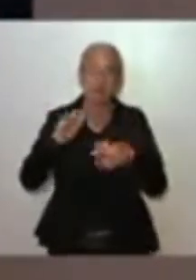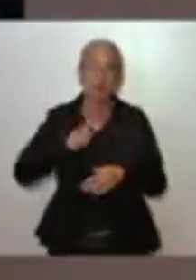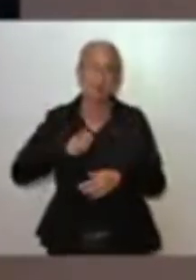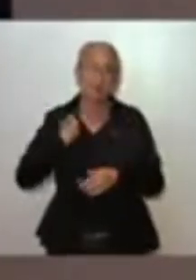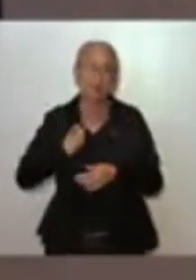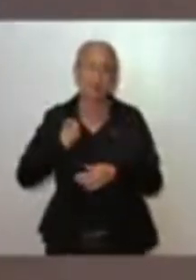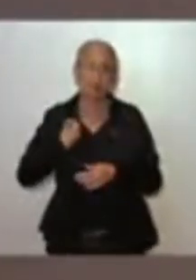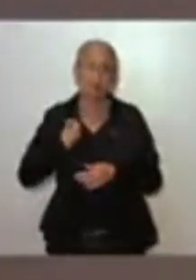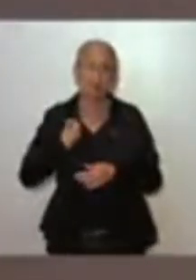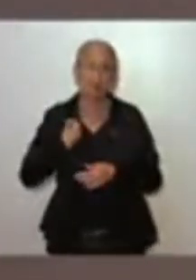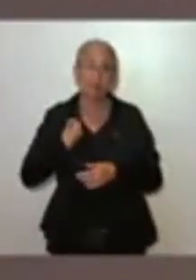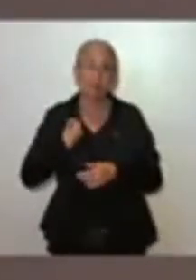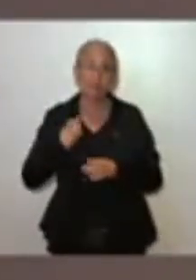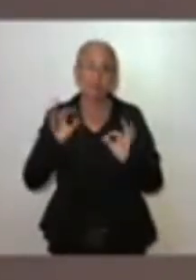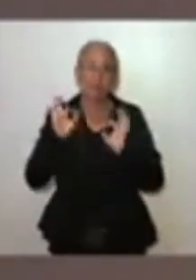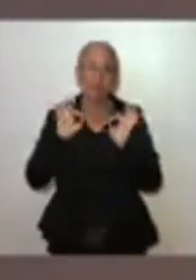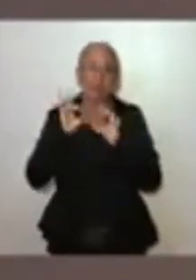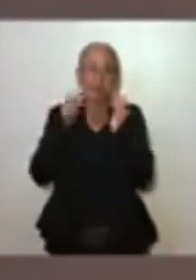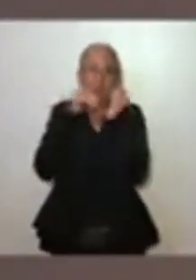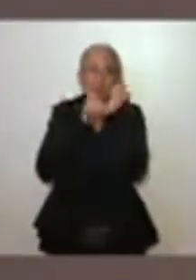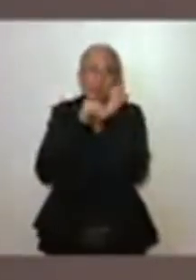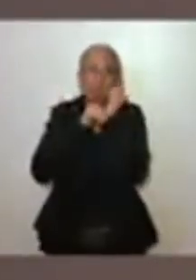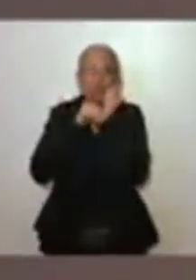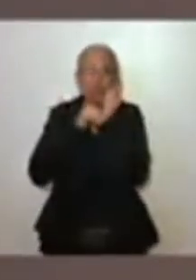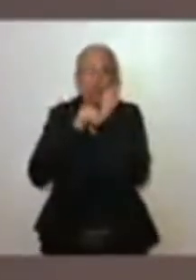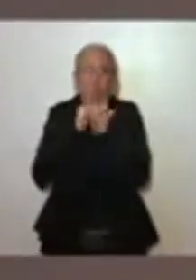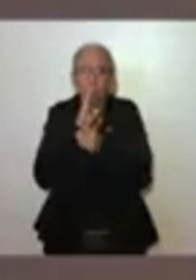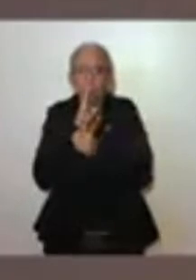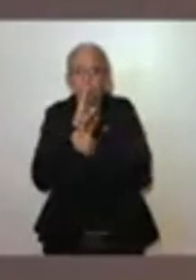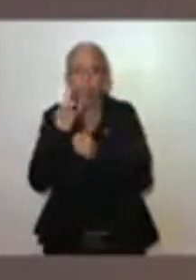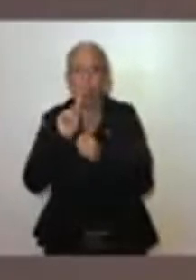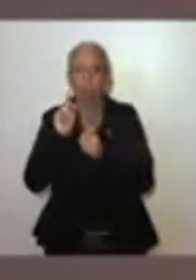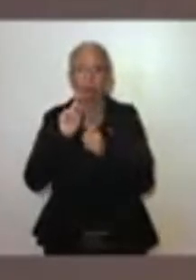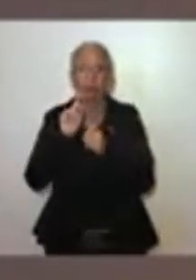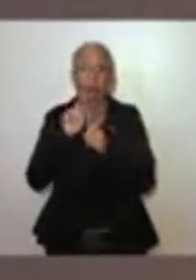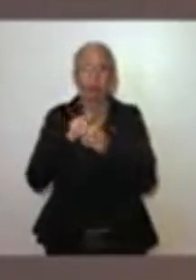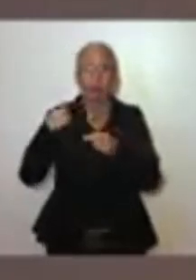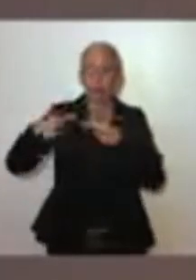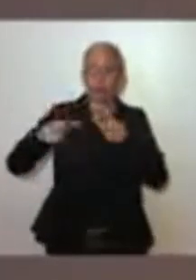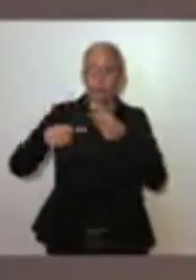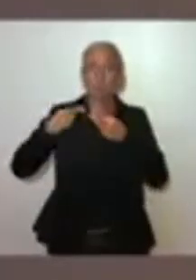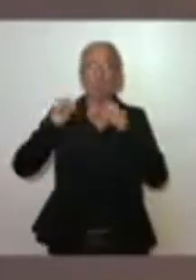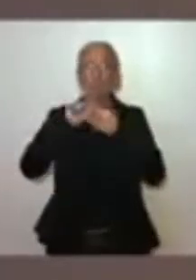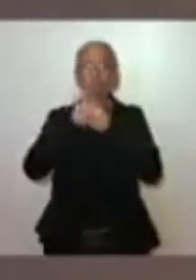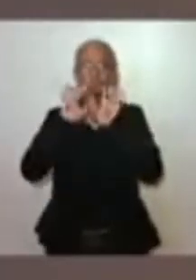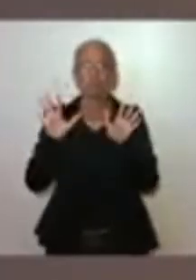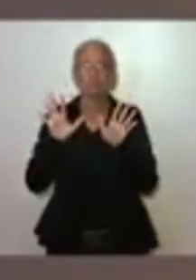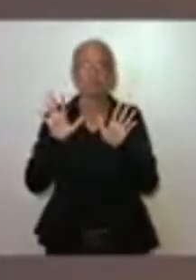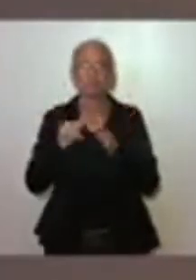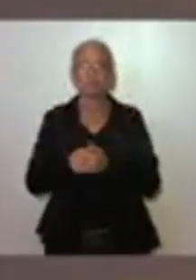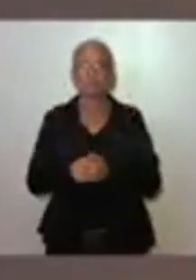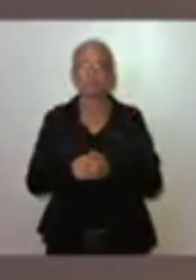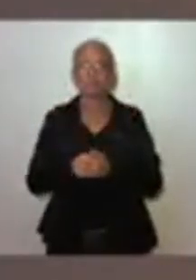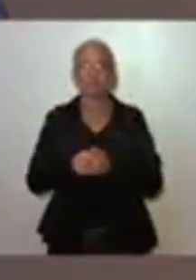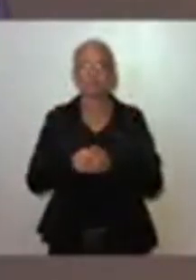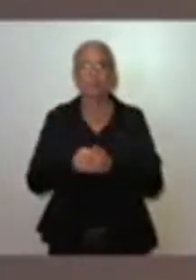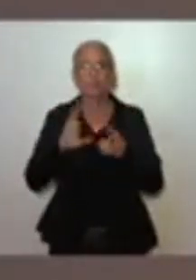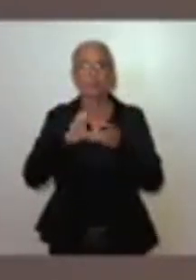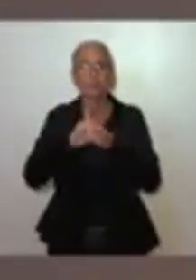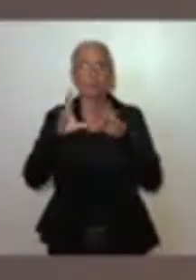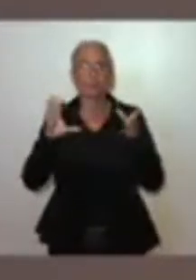vida nada é tabu tudo pode ser discutido a luz do dia nas democracias